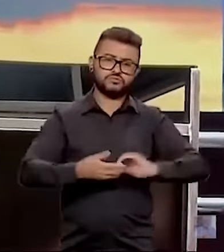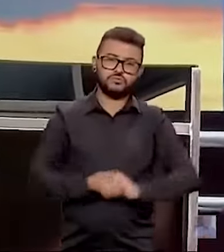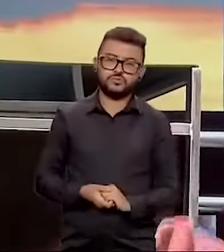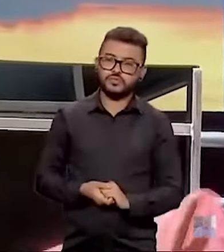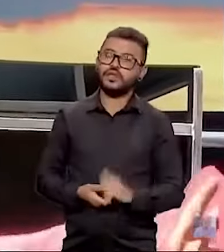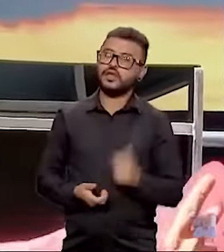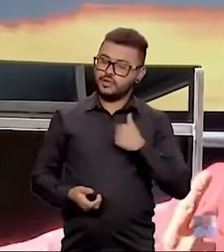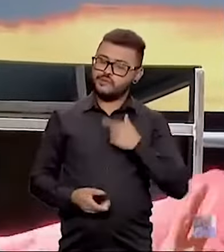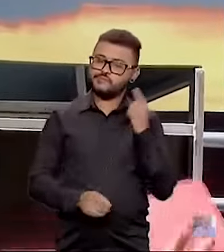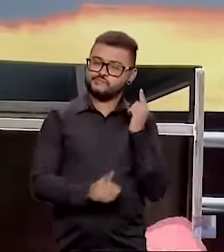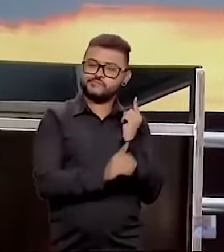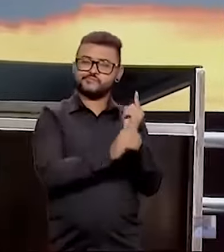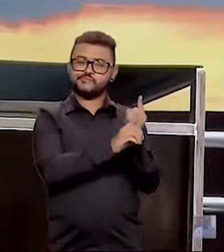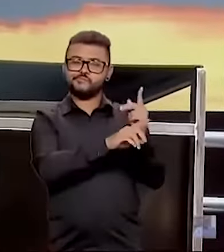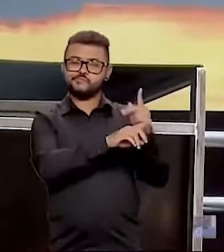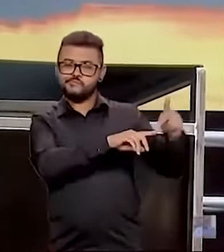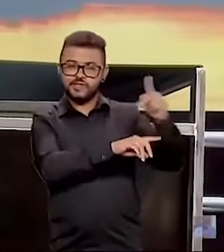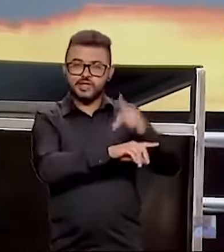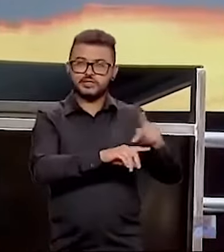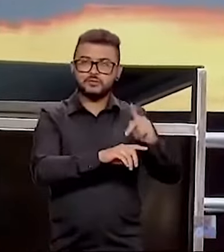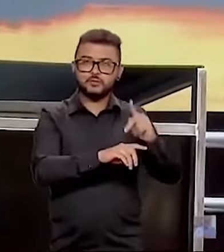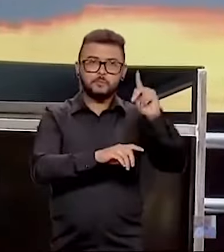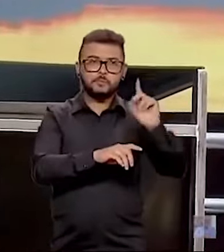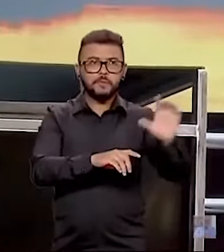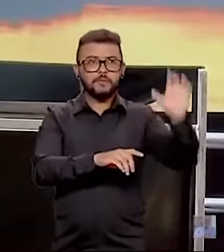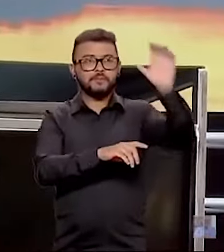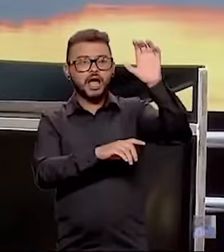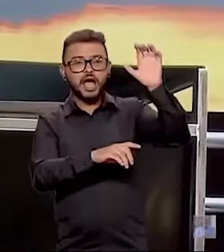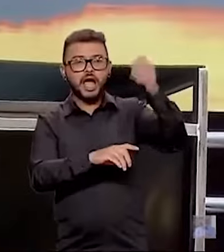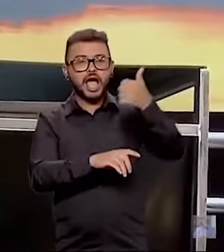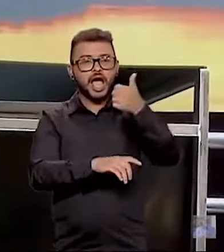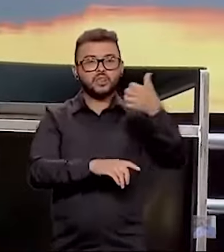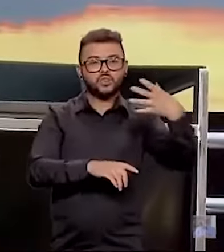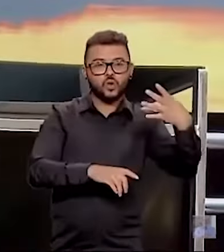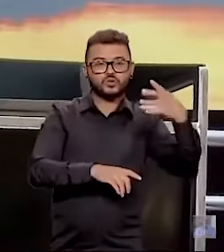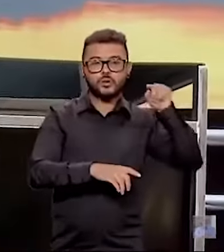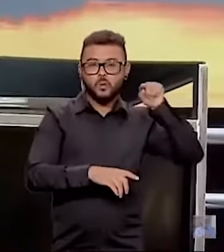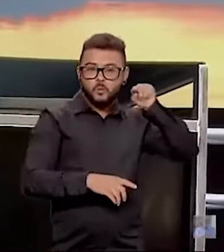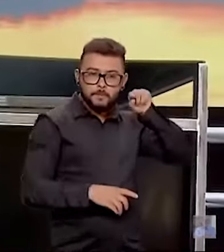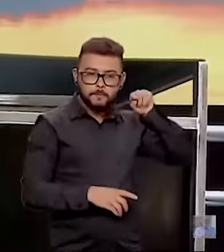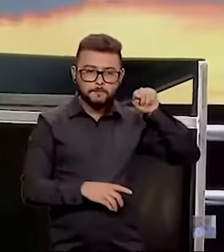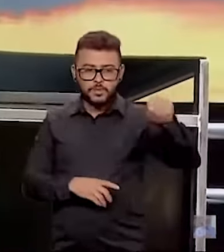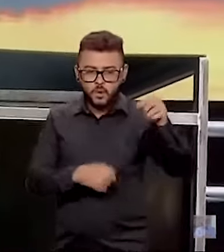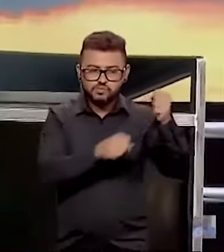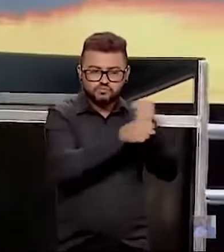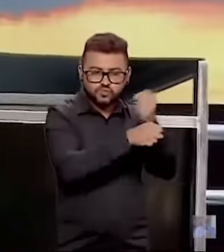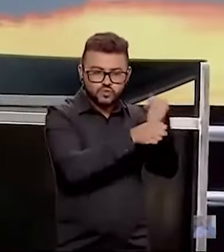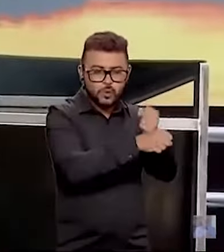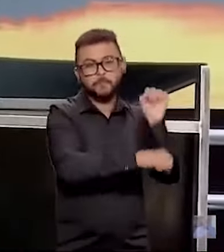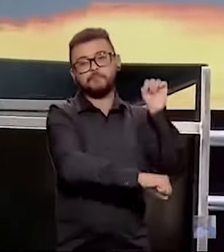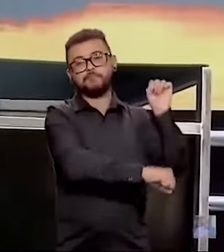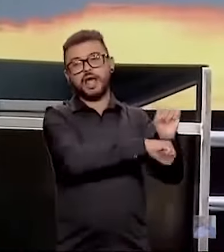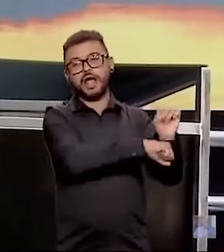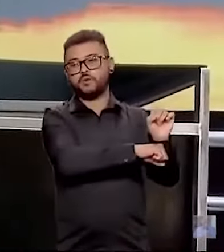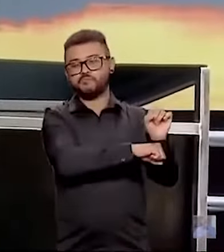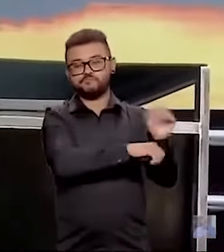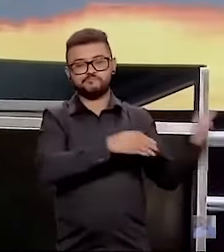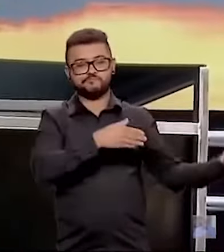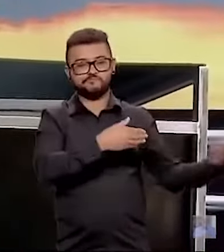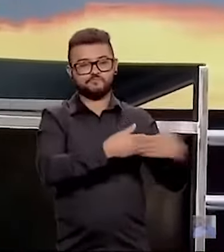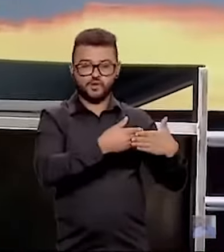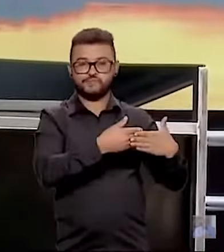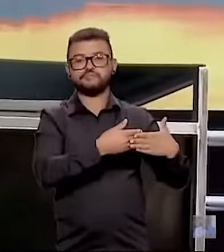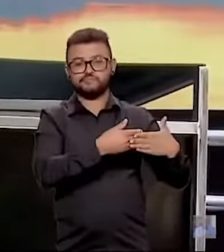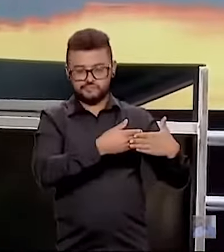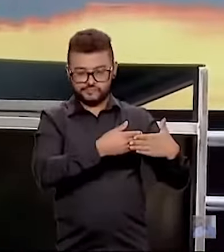Então eu votei e encontrei um país com 14 mil obras